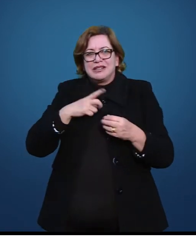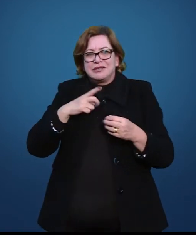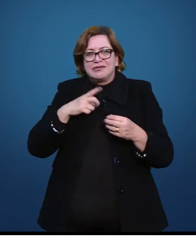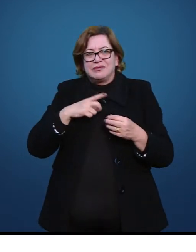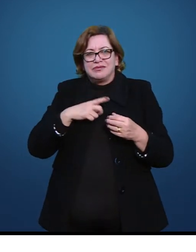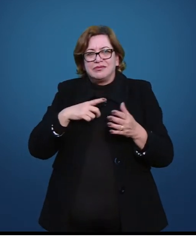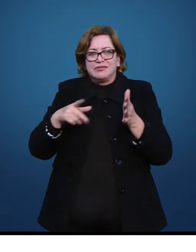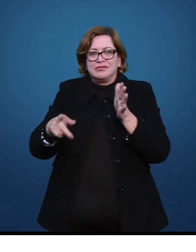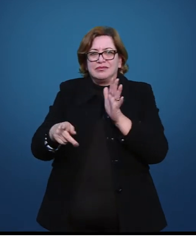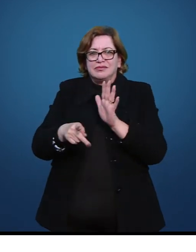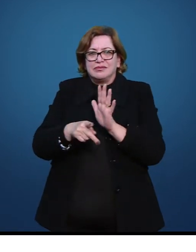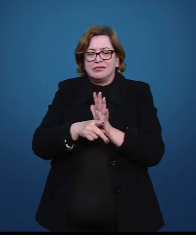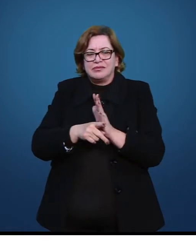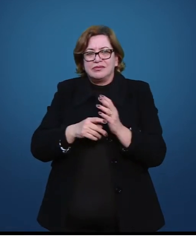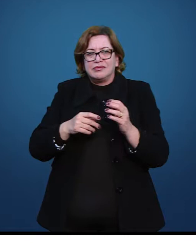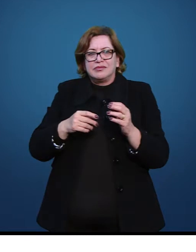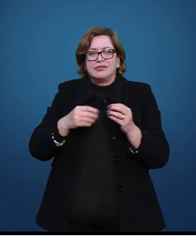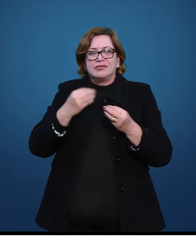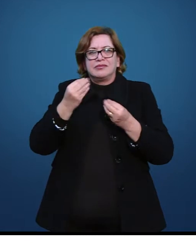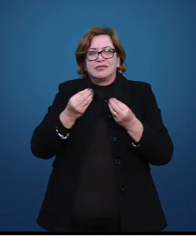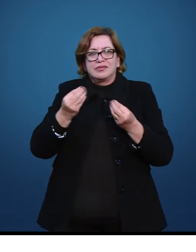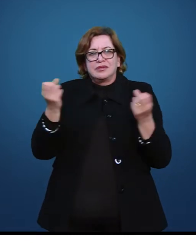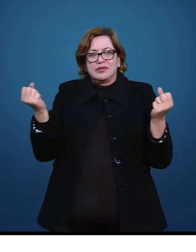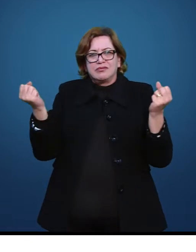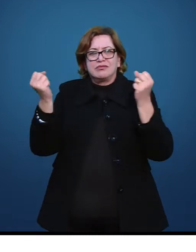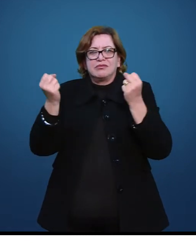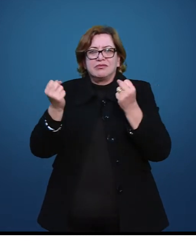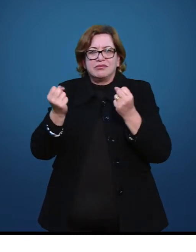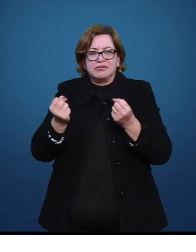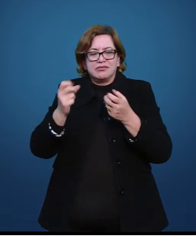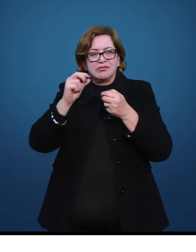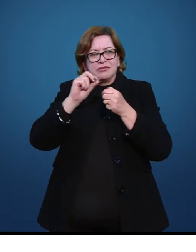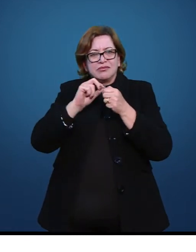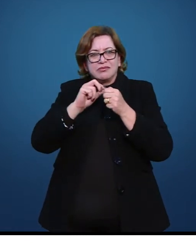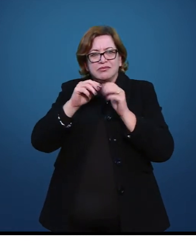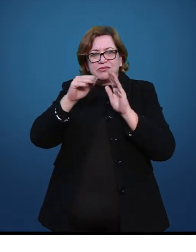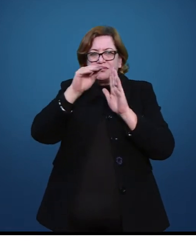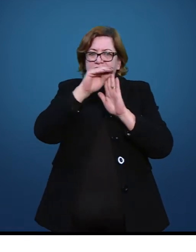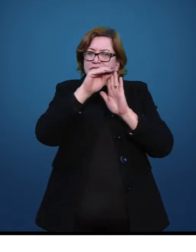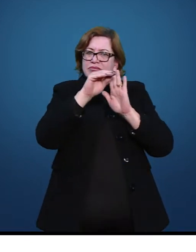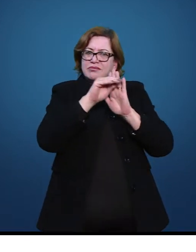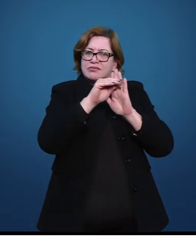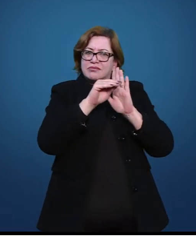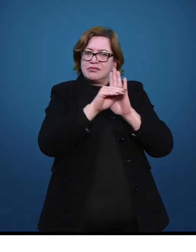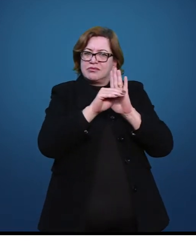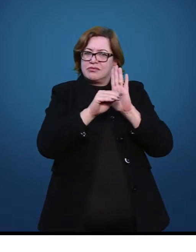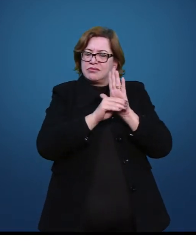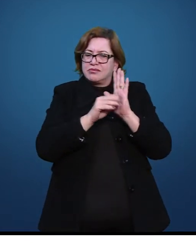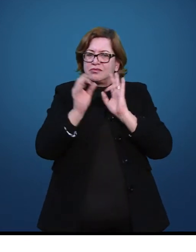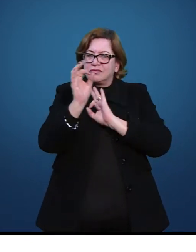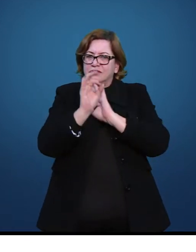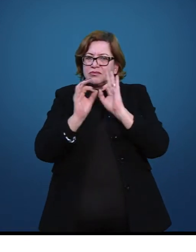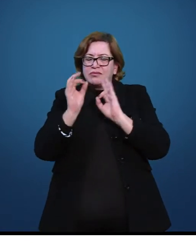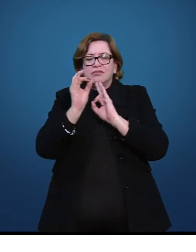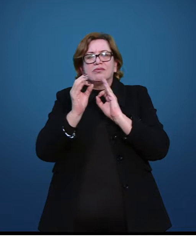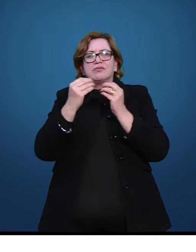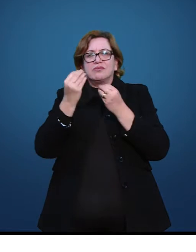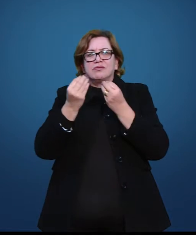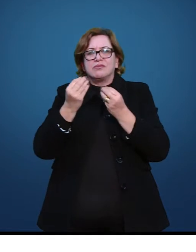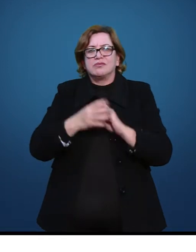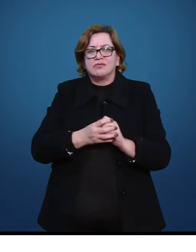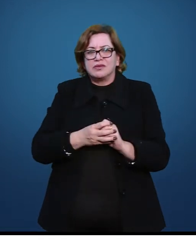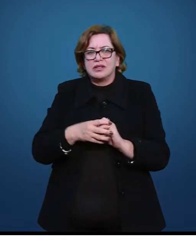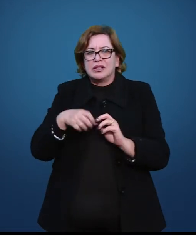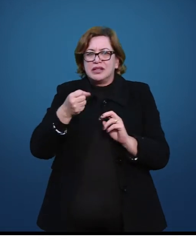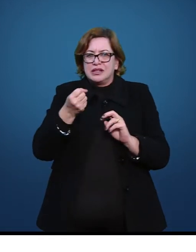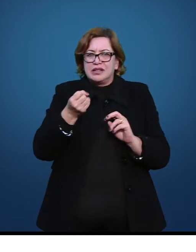a esse saber sistematizado, nós podemos ir trabalhando o planejamento da forma com que nós o estruturamos. Se houver